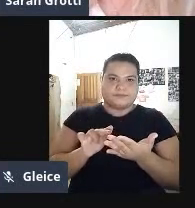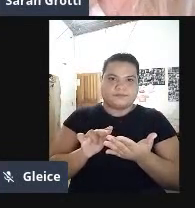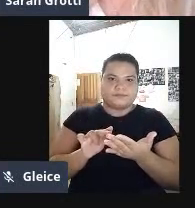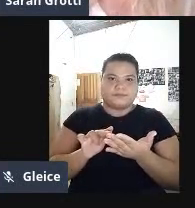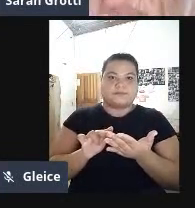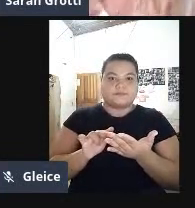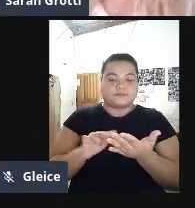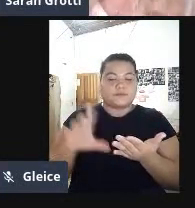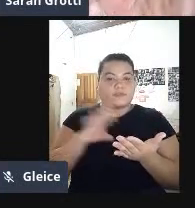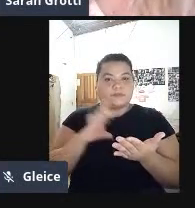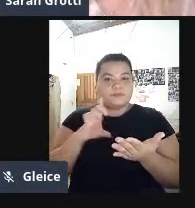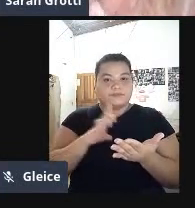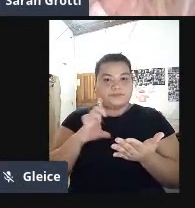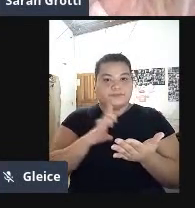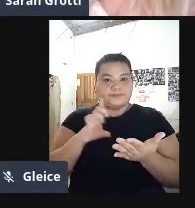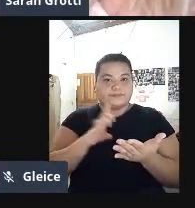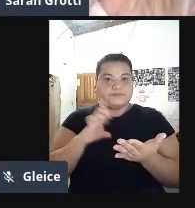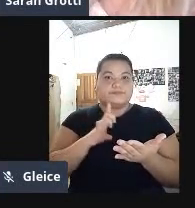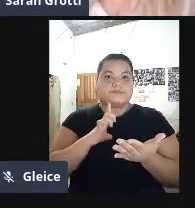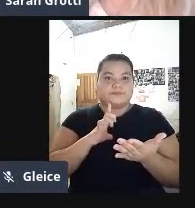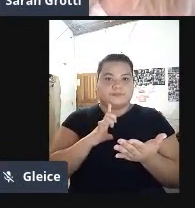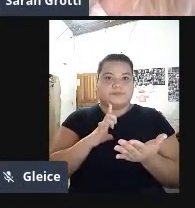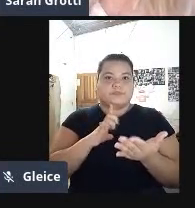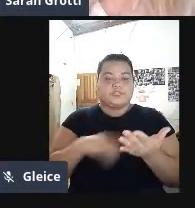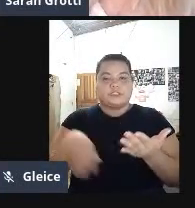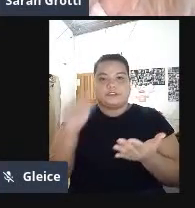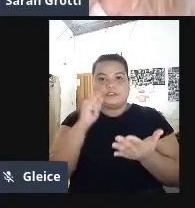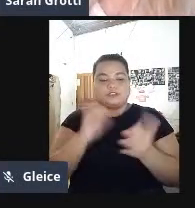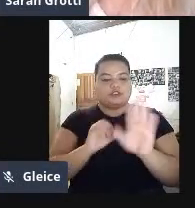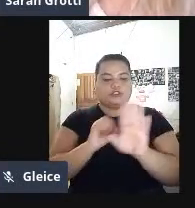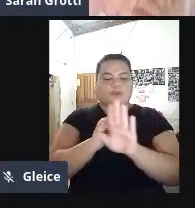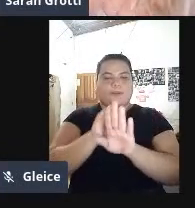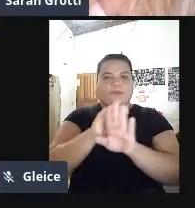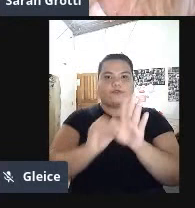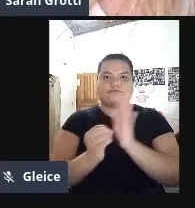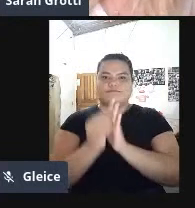fontes de origem vegetal de proteína, que a gente usa